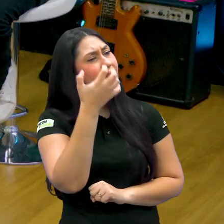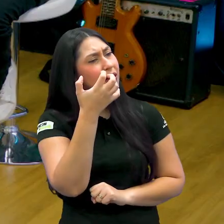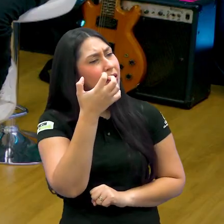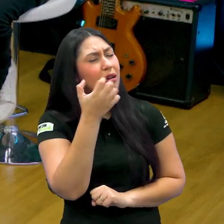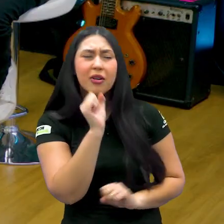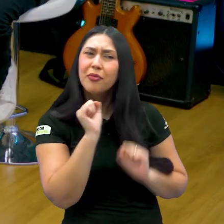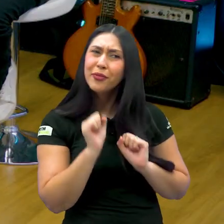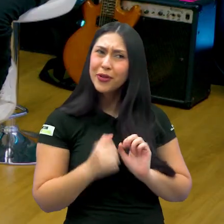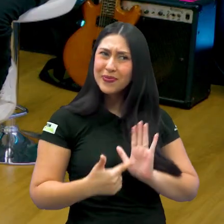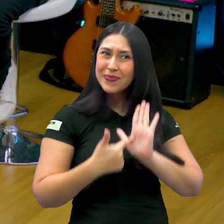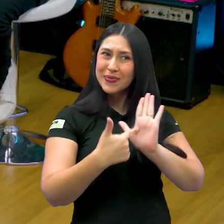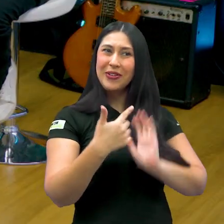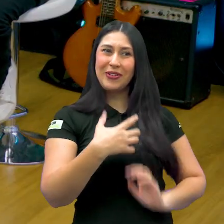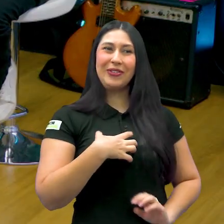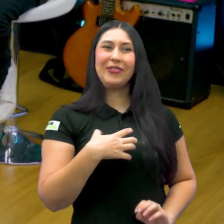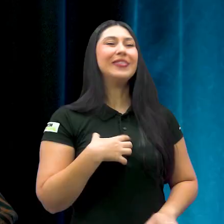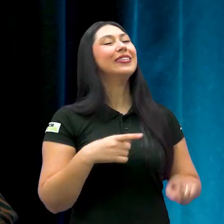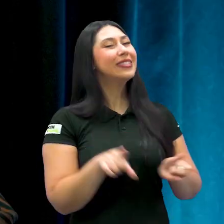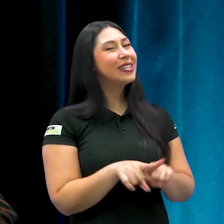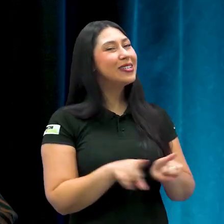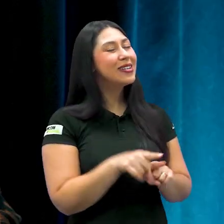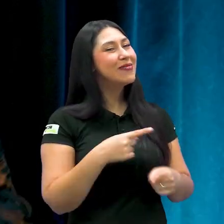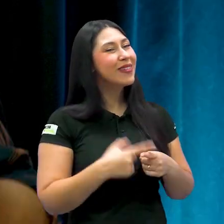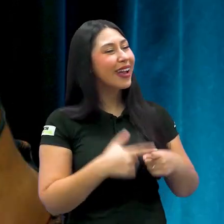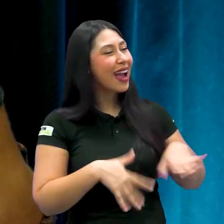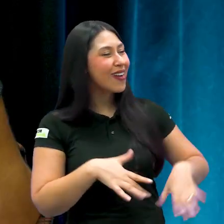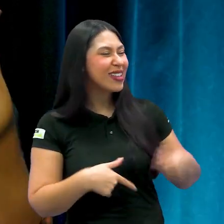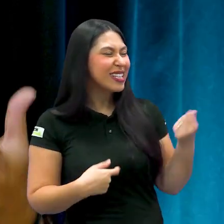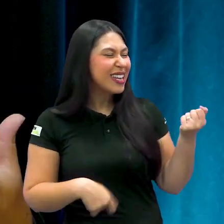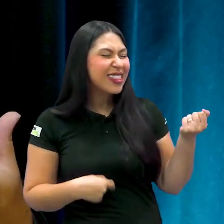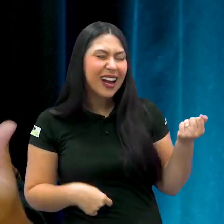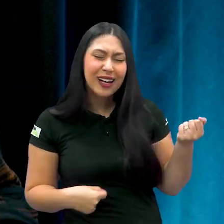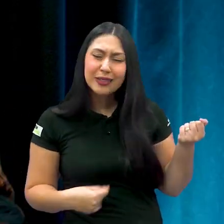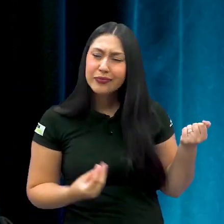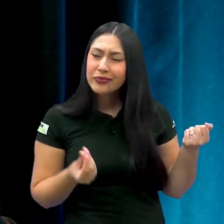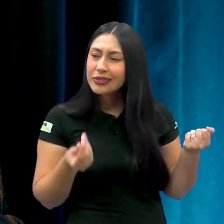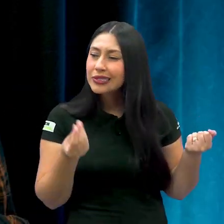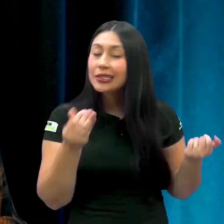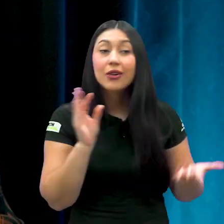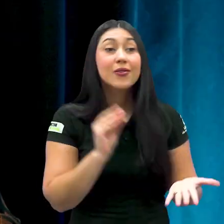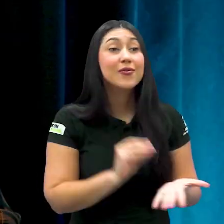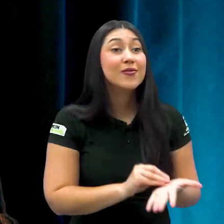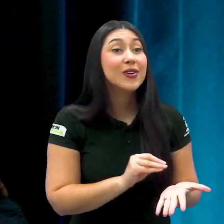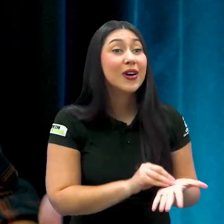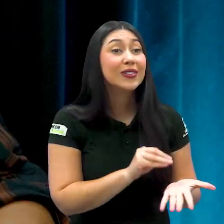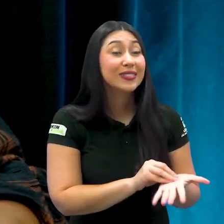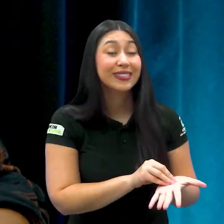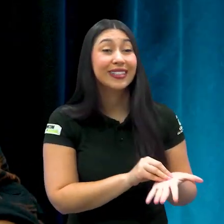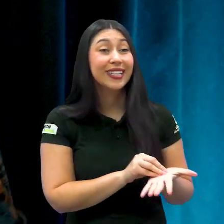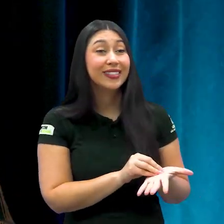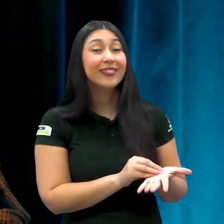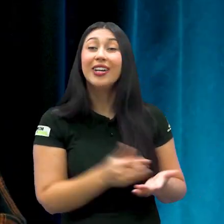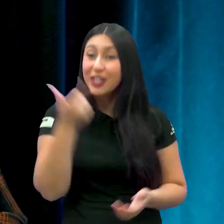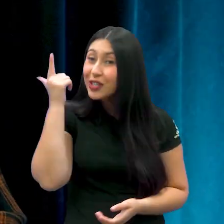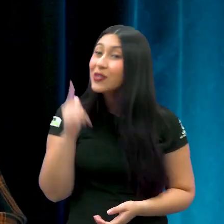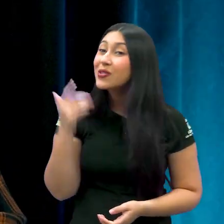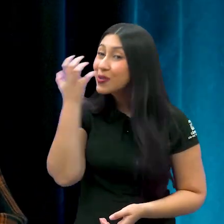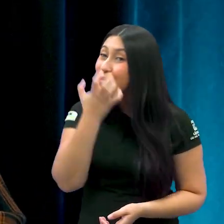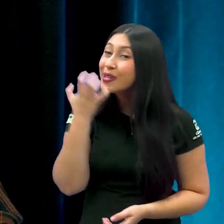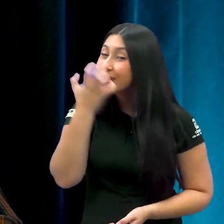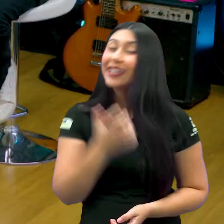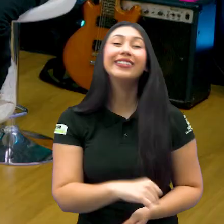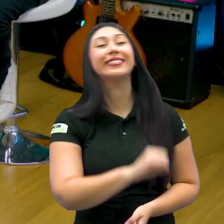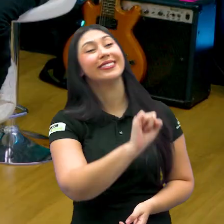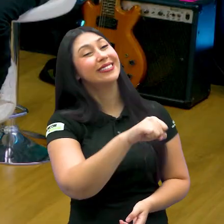pouco mais onde a guitarra não chegava, onde o que eu queria dizer a guitarra não chegava, eu consegui... Trazer na